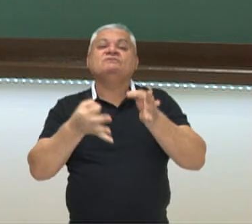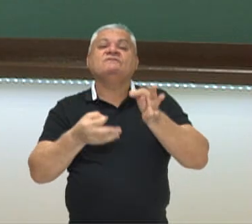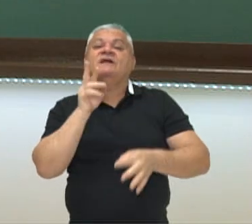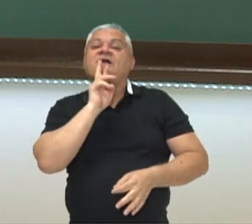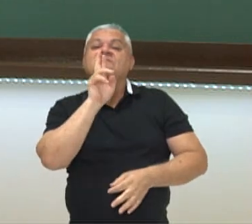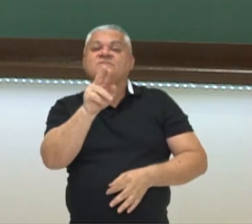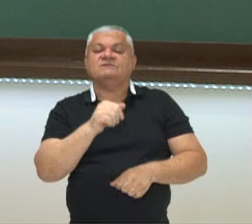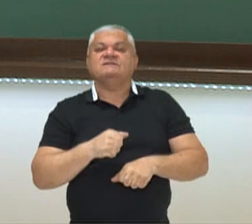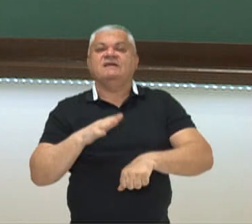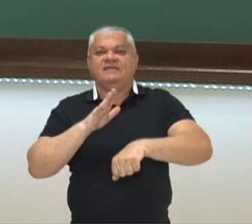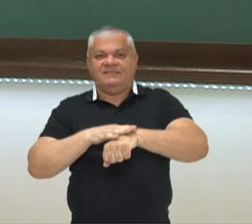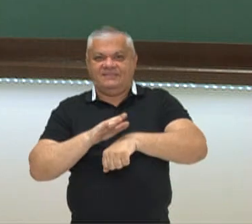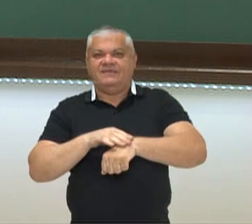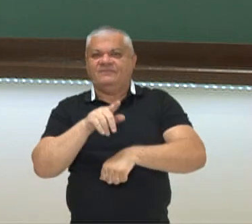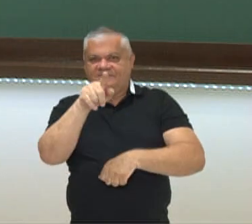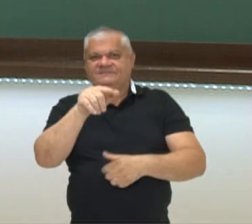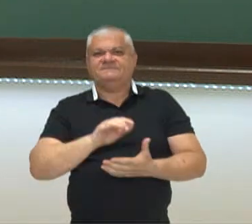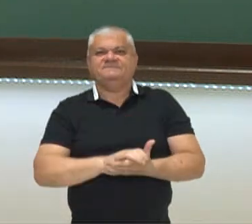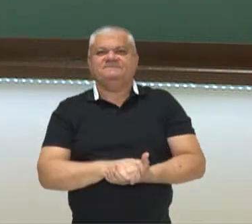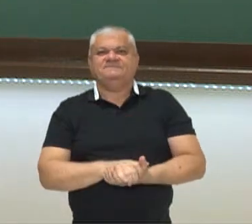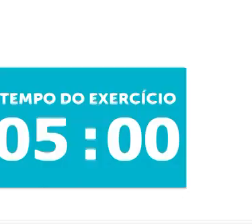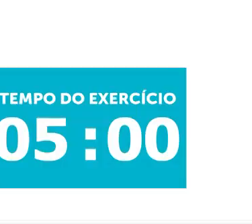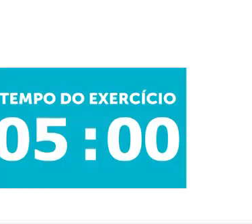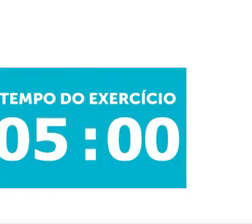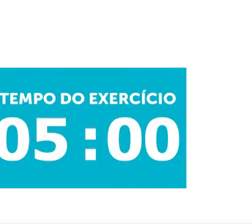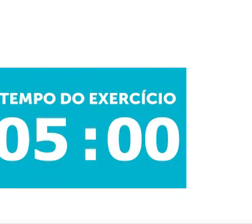resposta. Tempinho para vocês, pessoal.